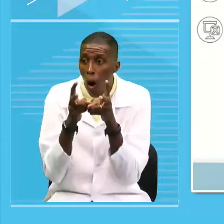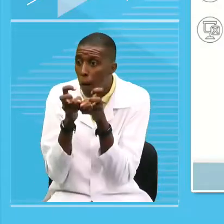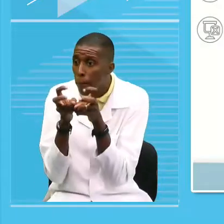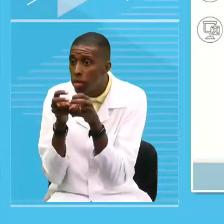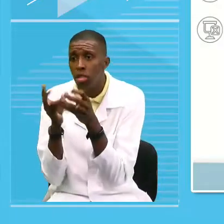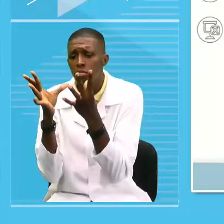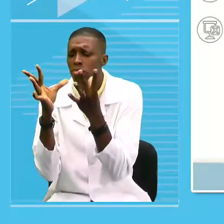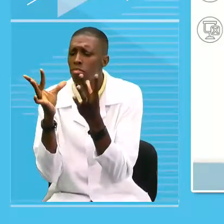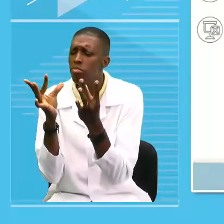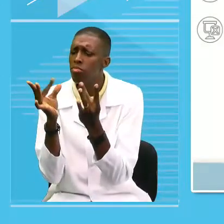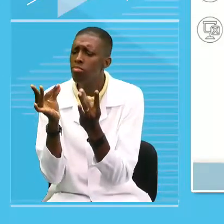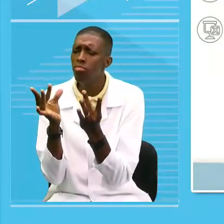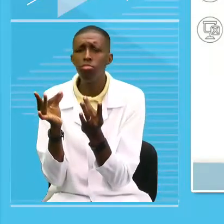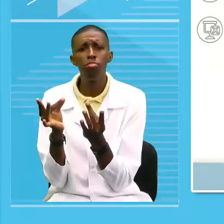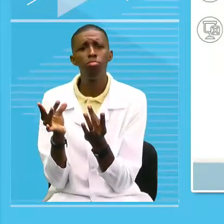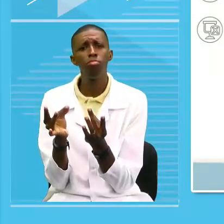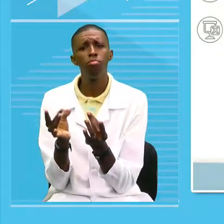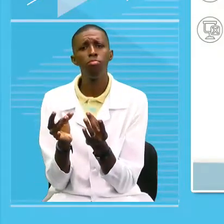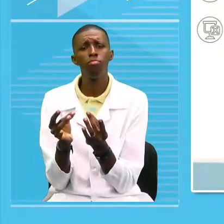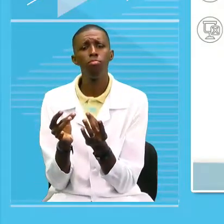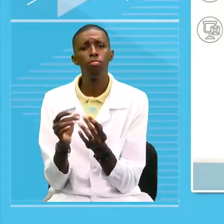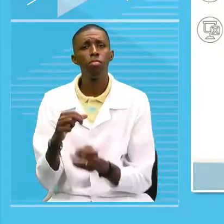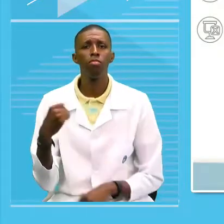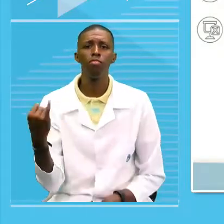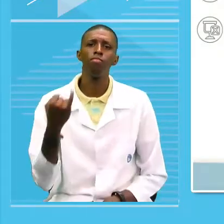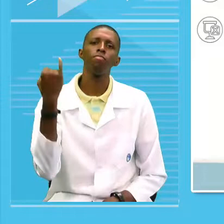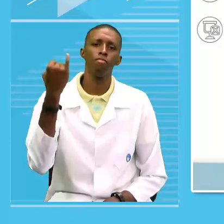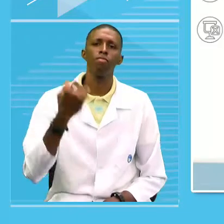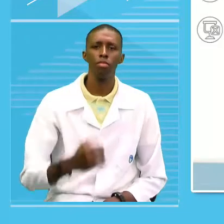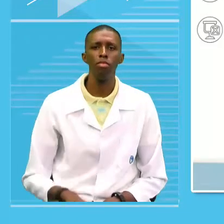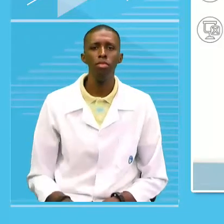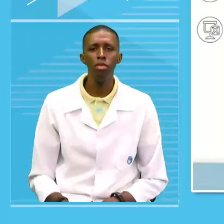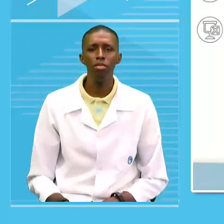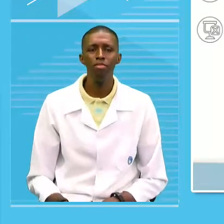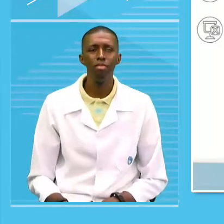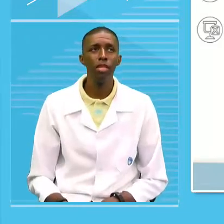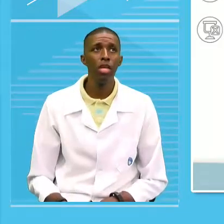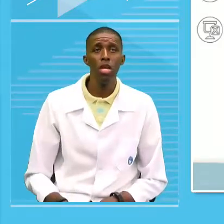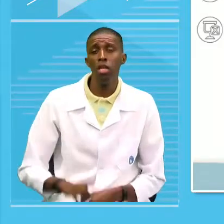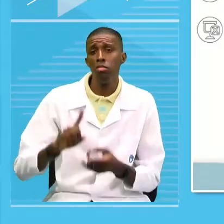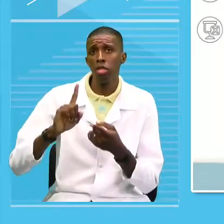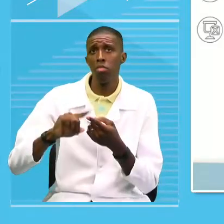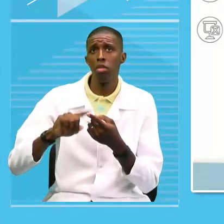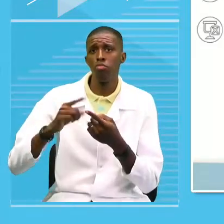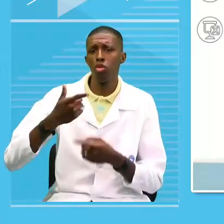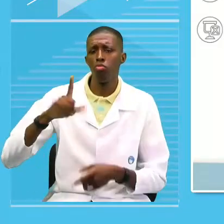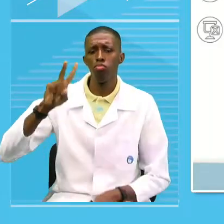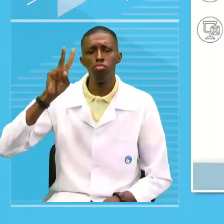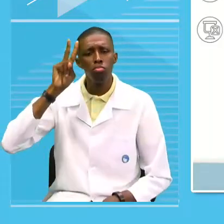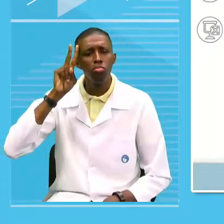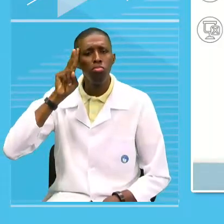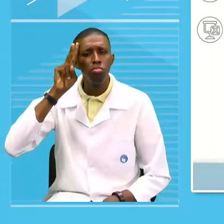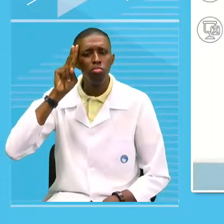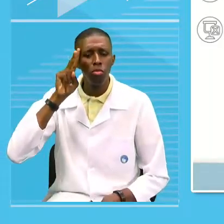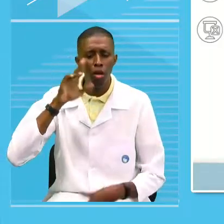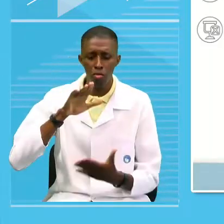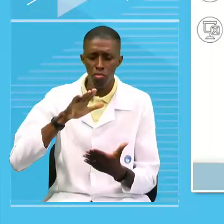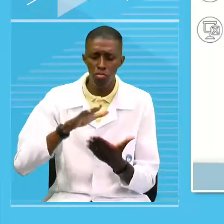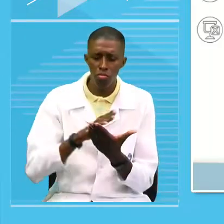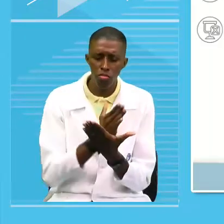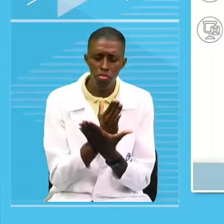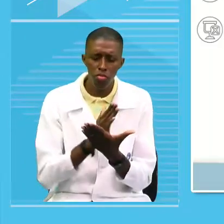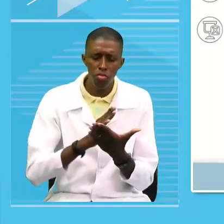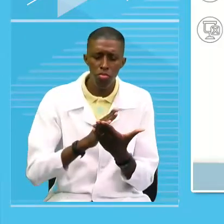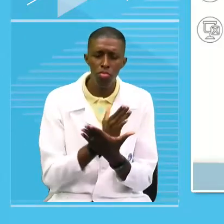mais de um milhão de pessoas no Brasil não voltaram né E até um determinado momento uma parcela não